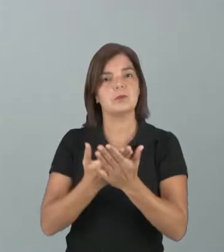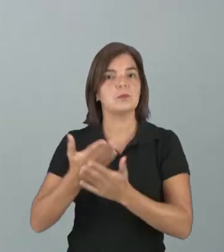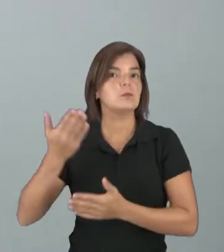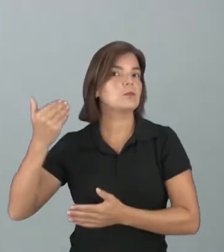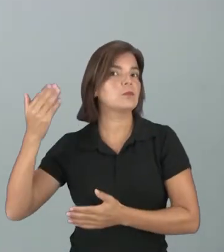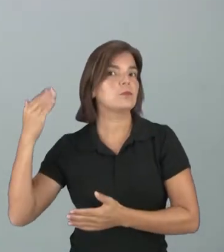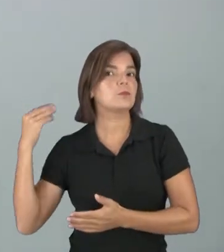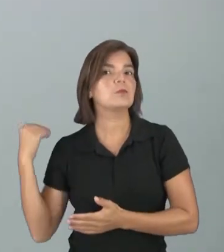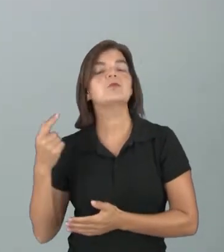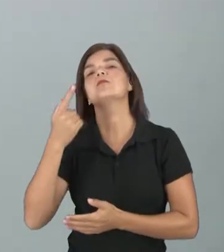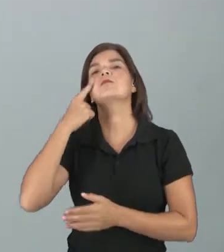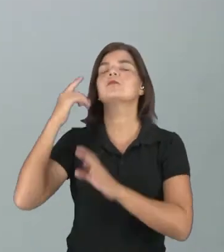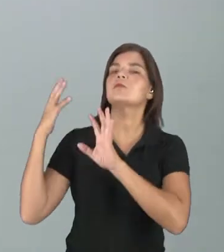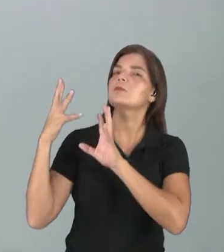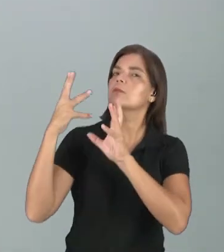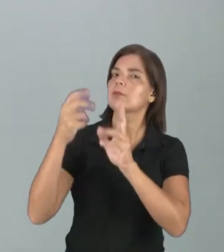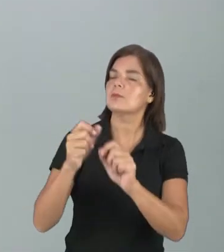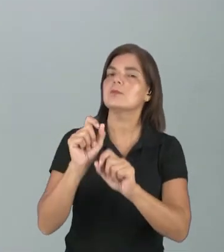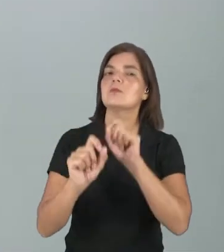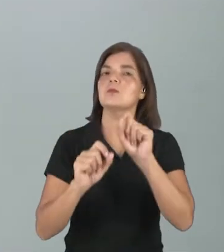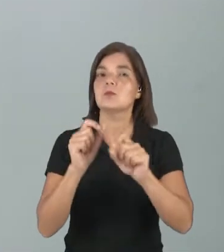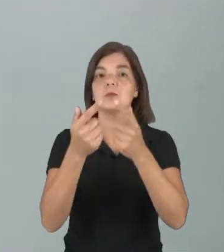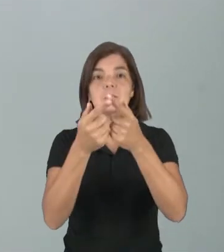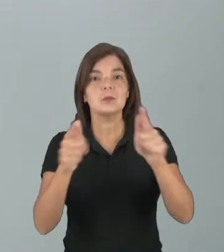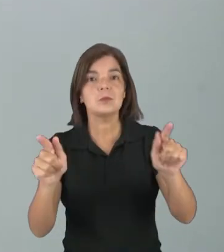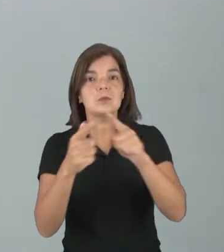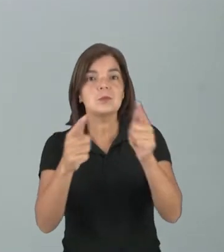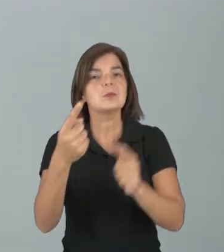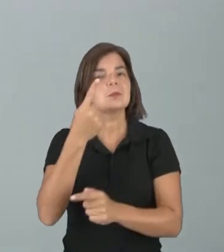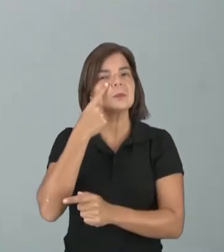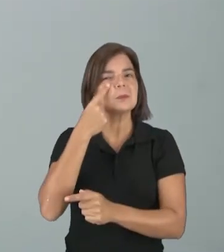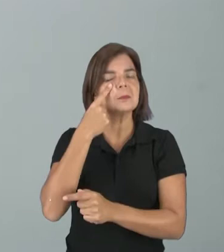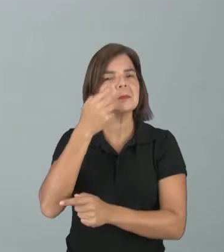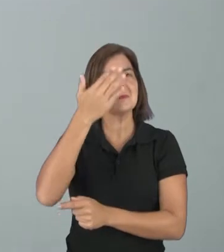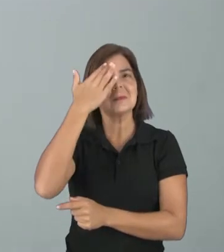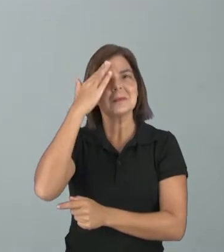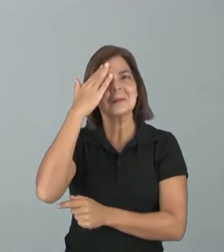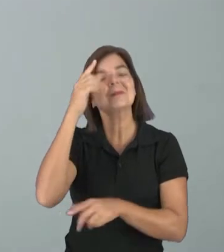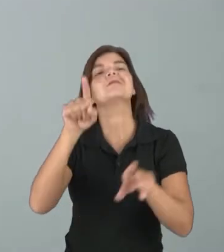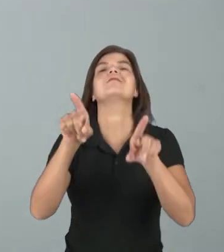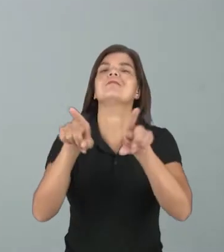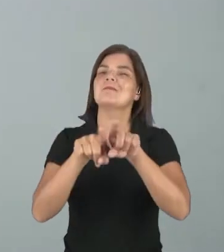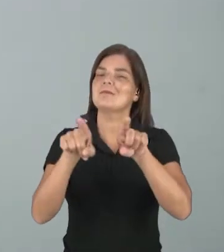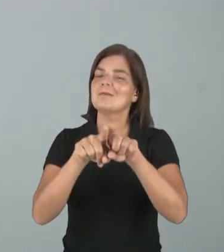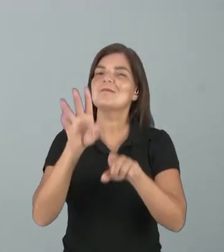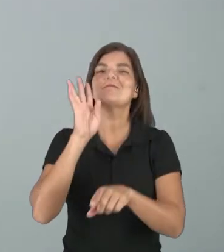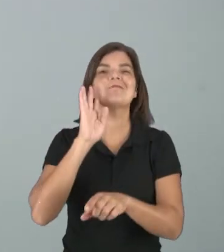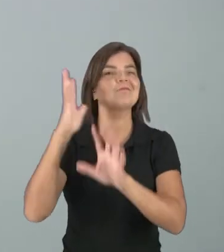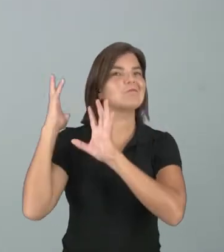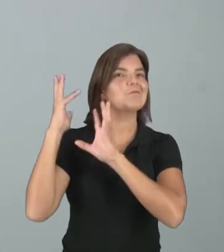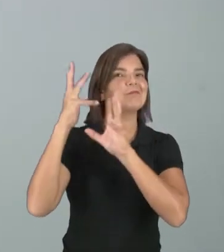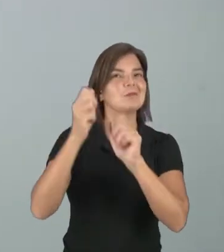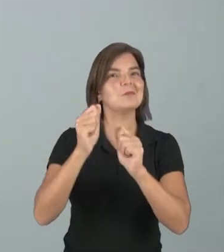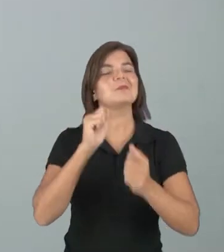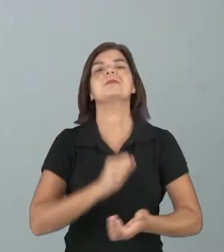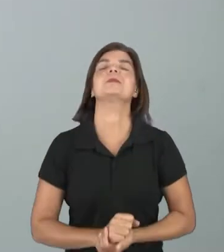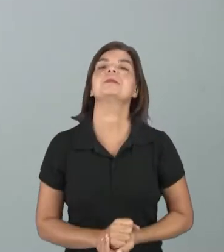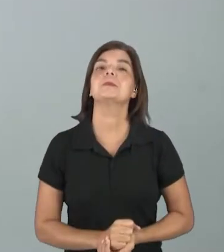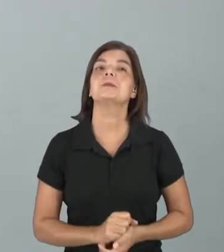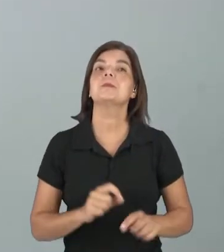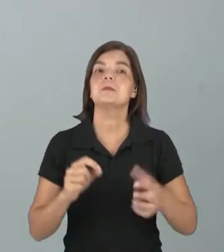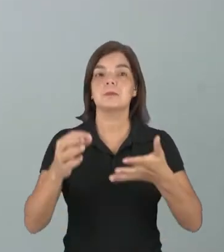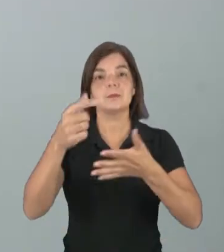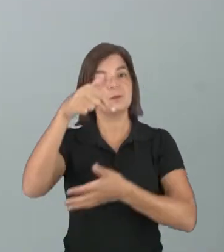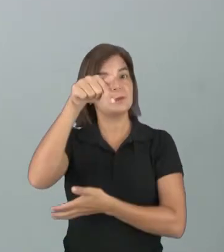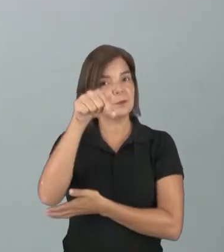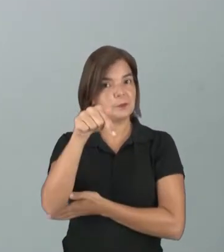passadas você pode ir lá rever nós colocamos um hino para você escutar vale a pena rever É bem interessante Então as